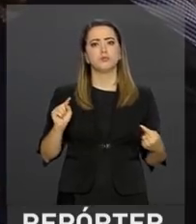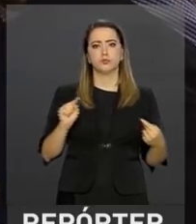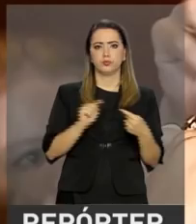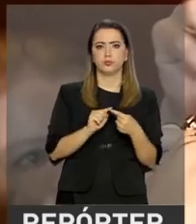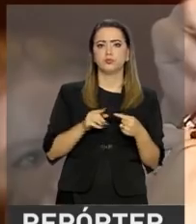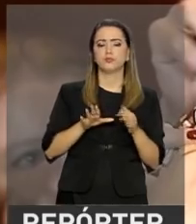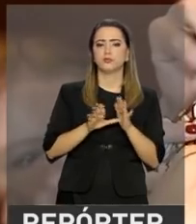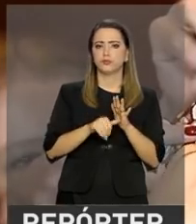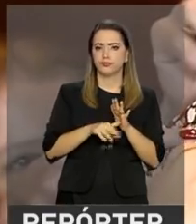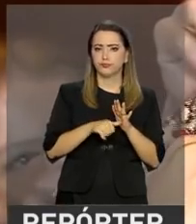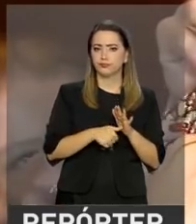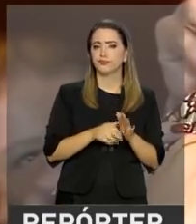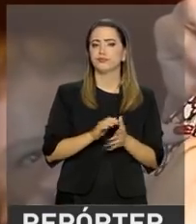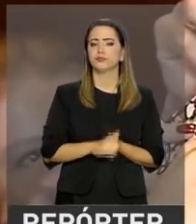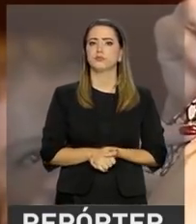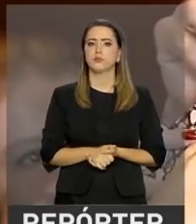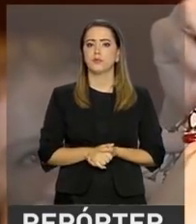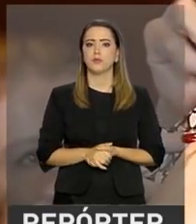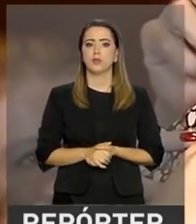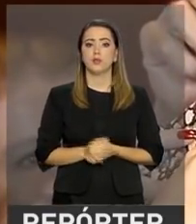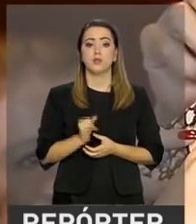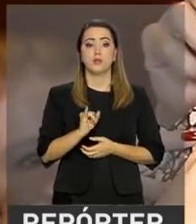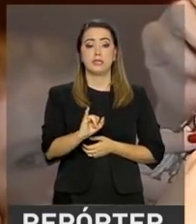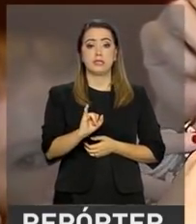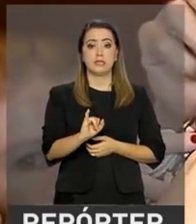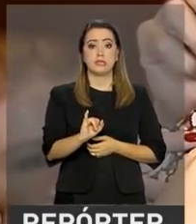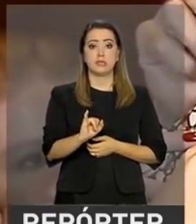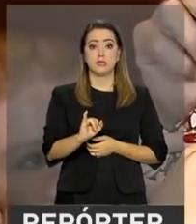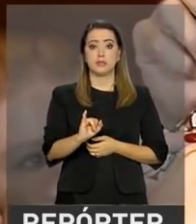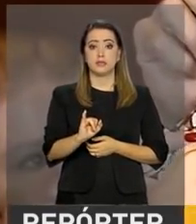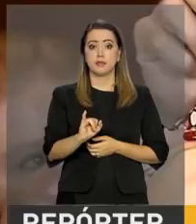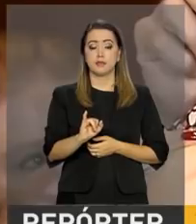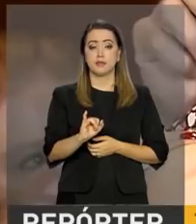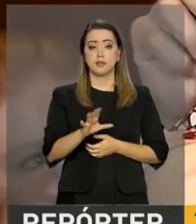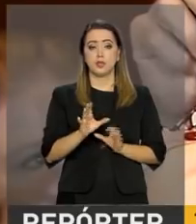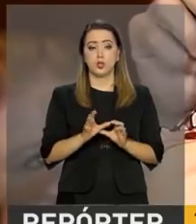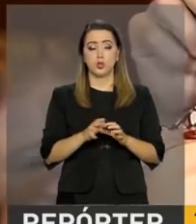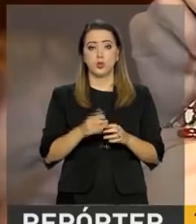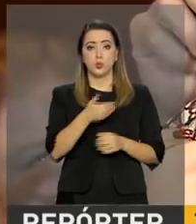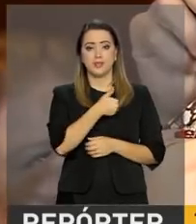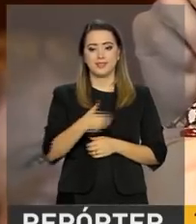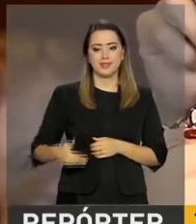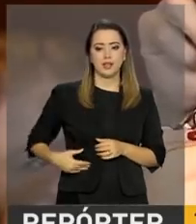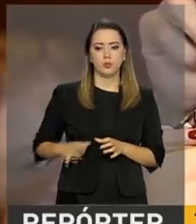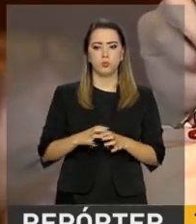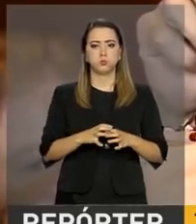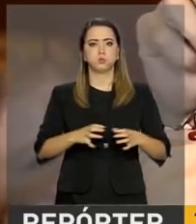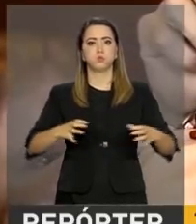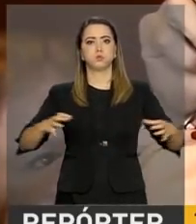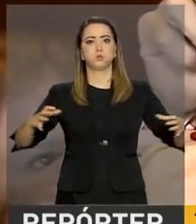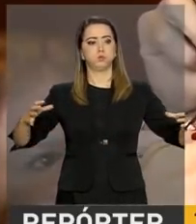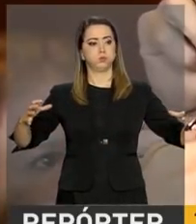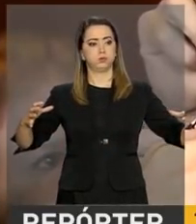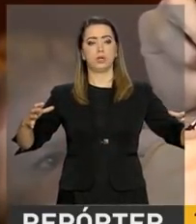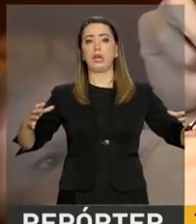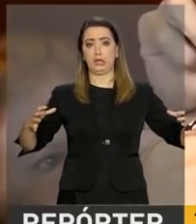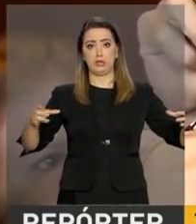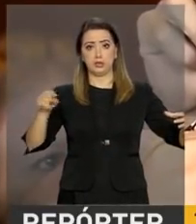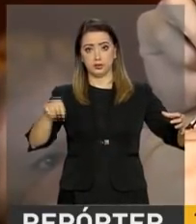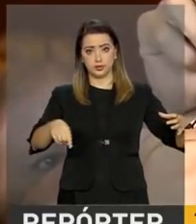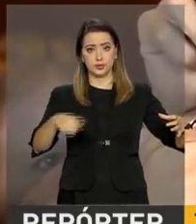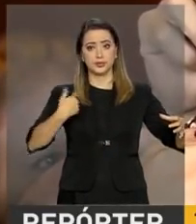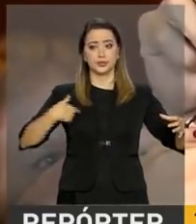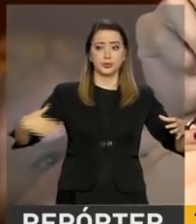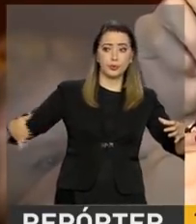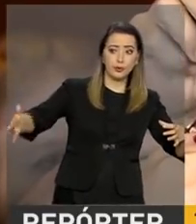corrupção quanto maior o estado quanto maior o poder público com mais responsabilidade políticas coleta de